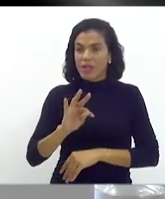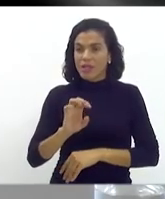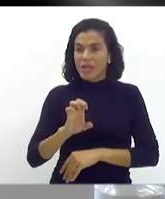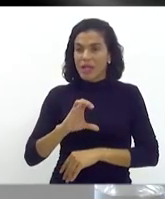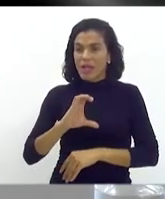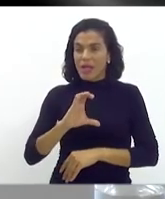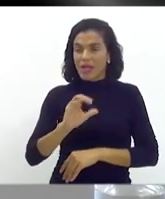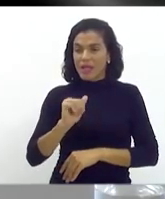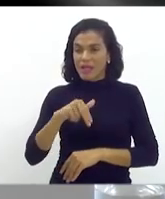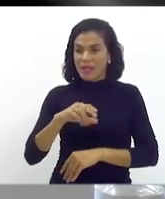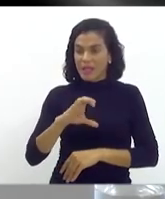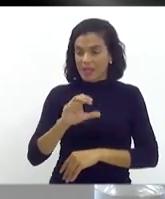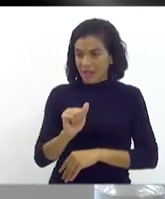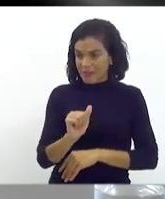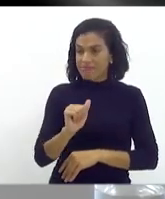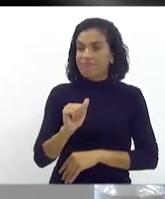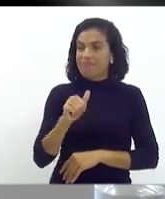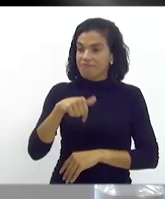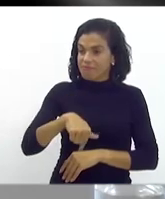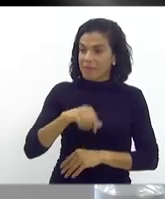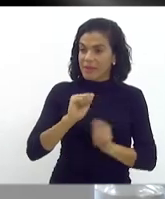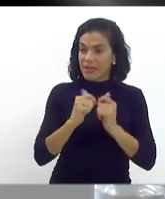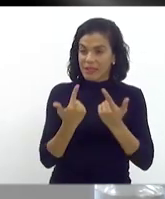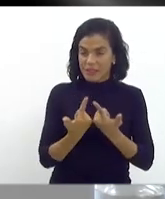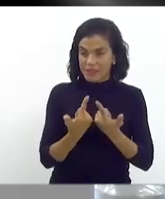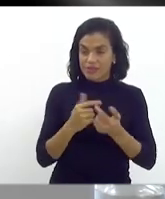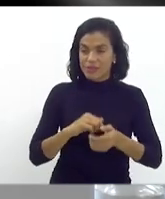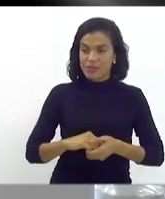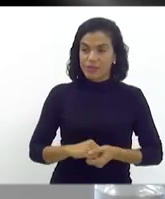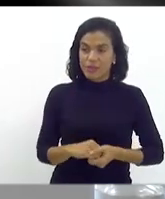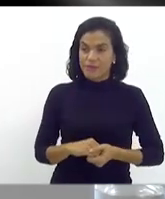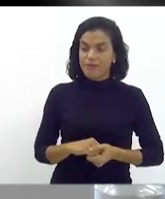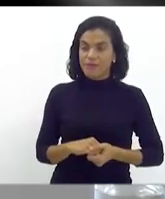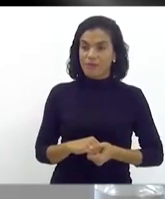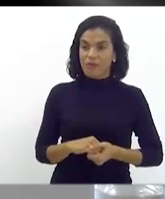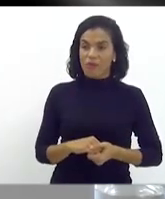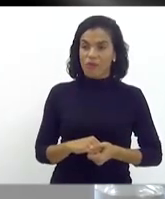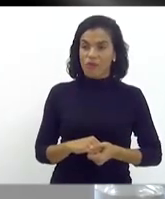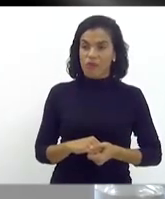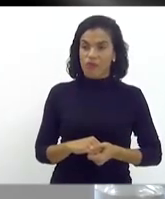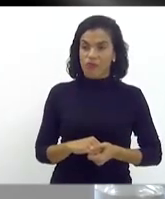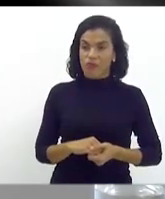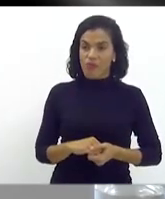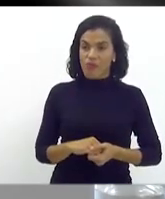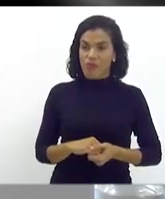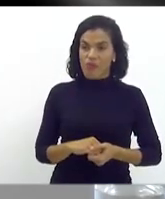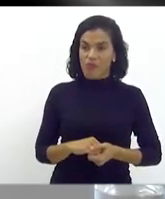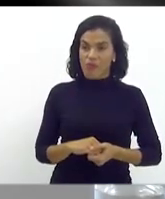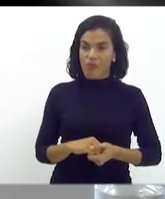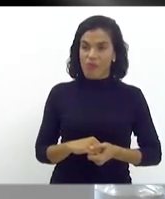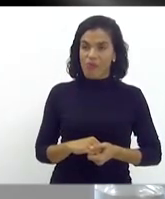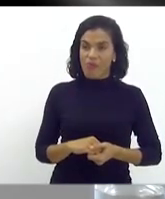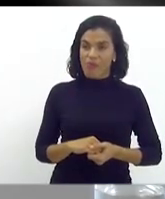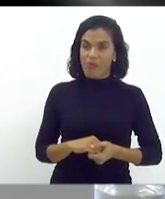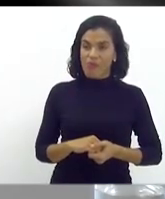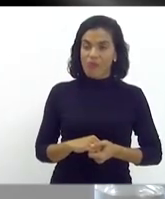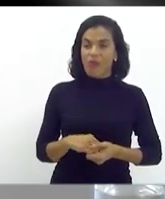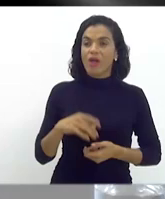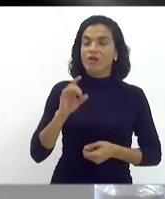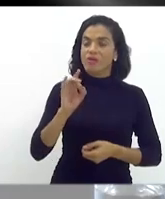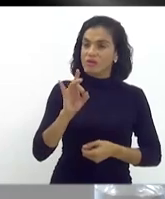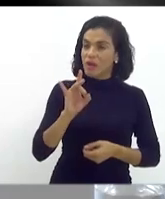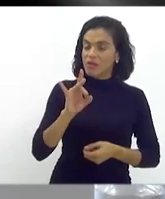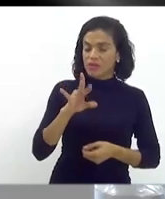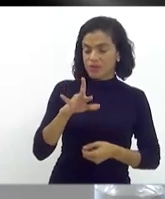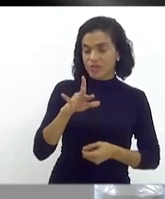mas depois se quiserem sobre o tema né e depois quiserem eu posso passar novamente mas nós